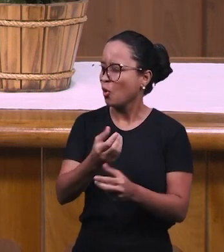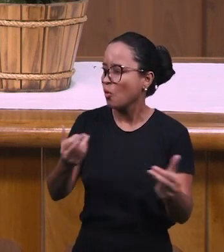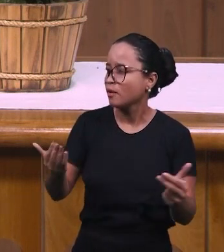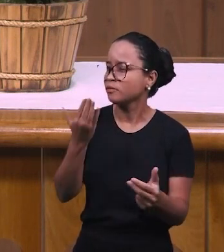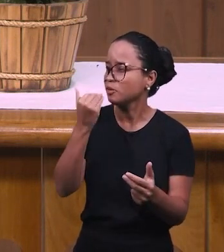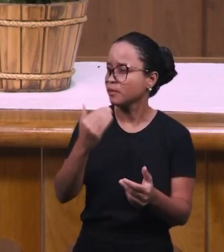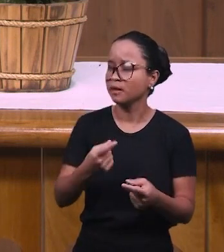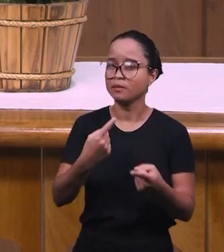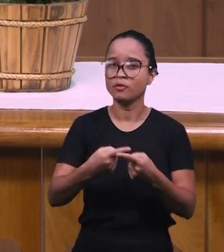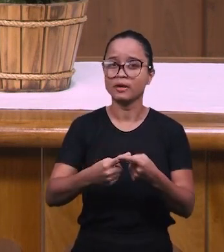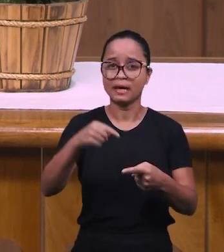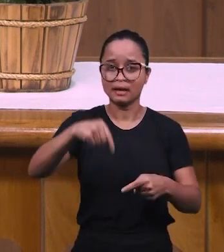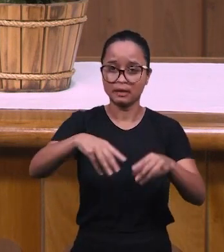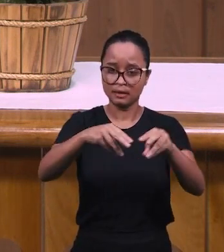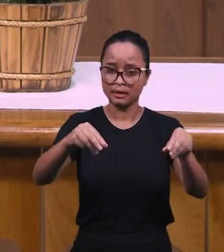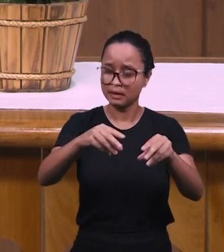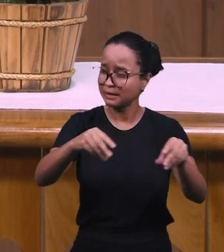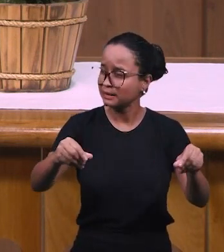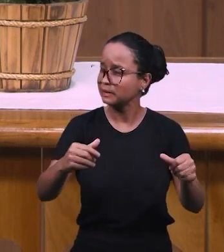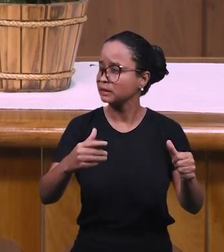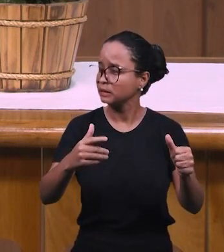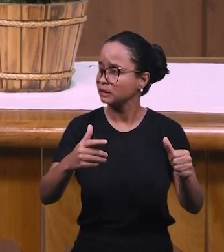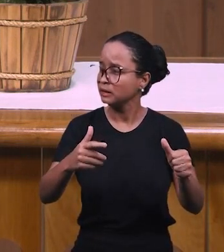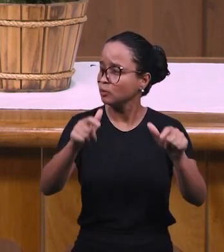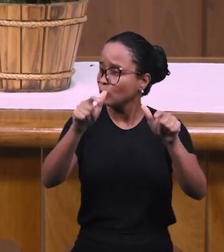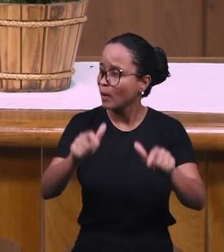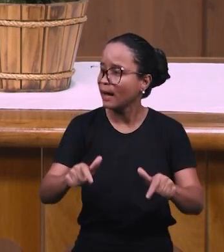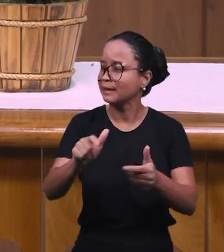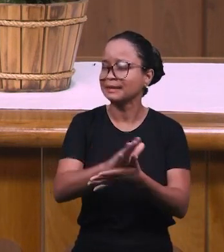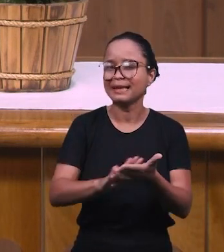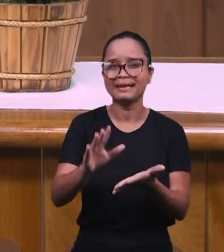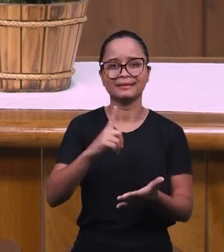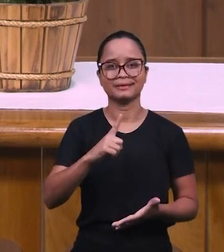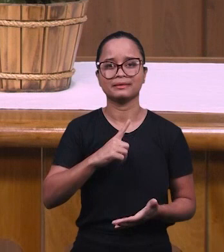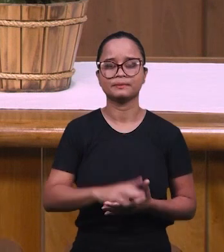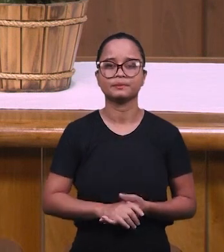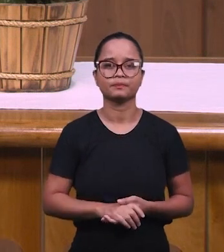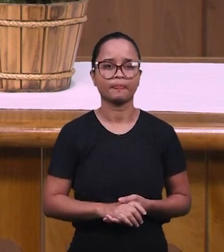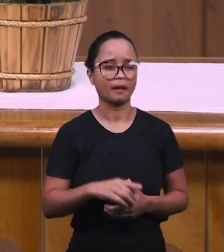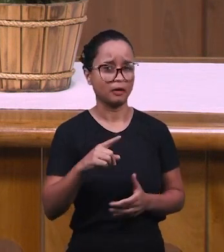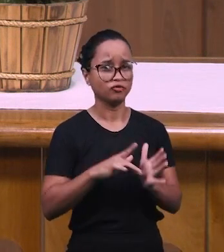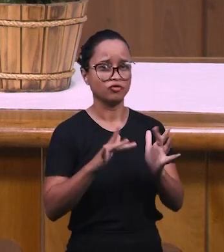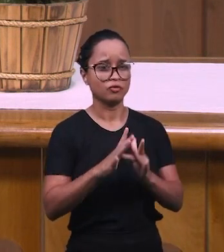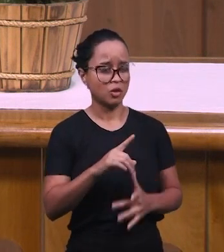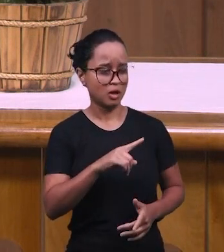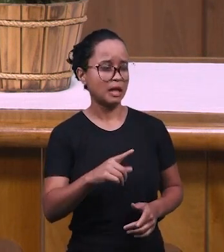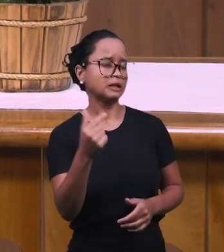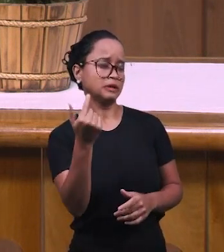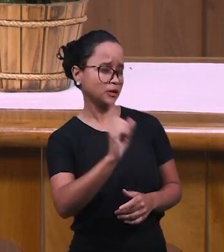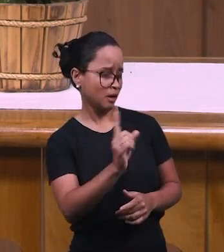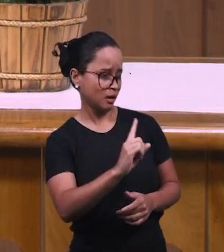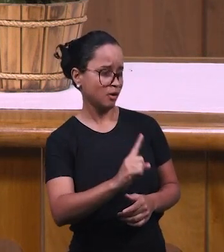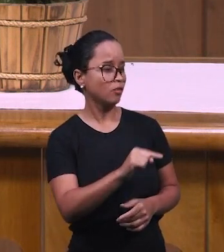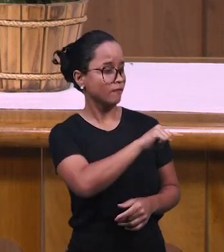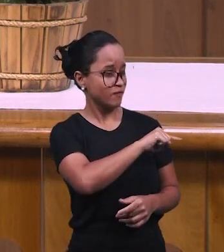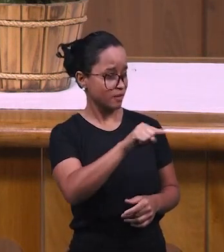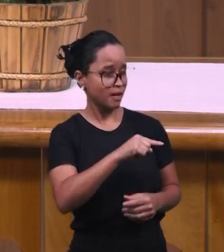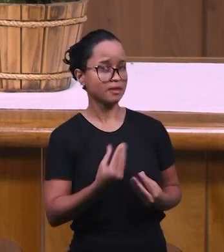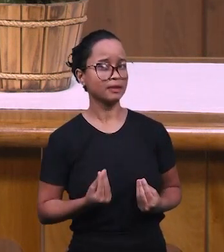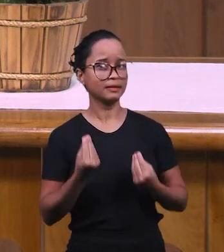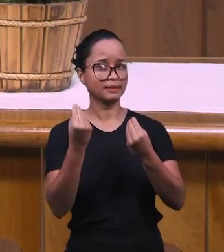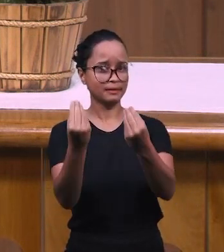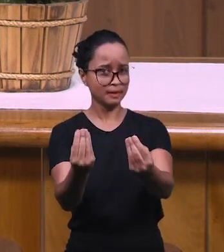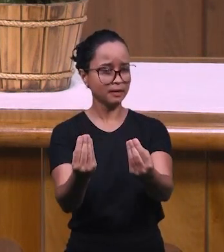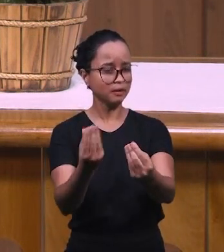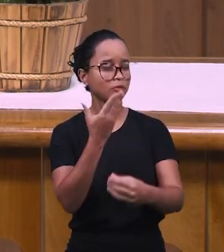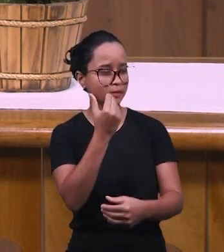deserto. E o Senhor Jesus não aceitou essa opinião, essa opção. Ele disse: não, dai-lhes voz de